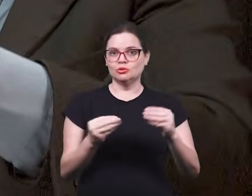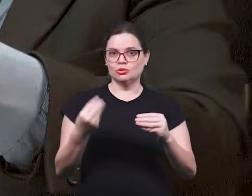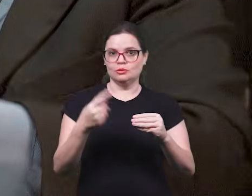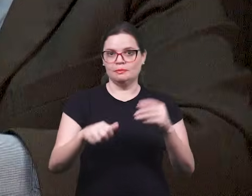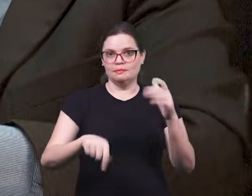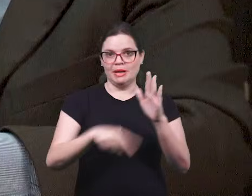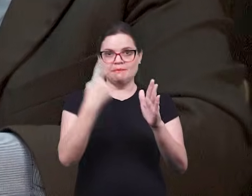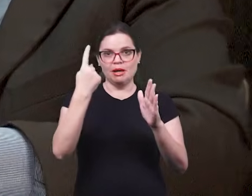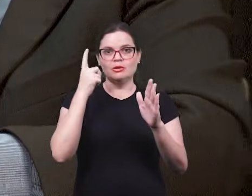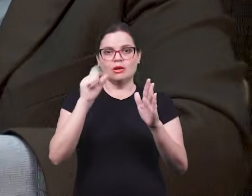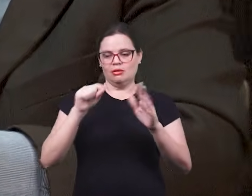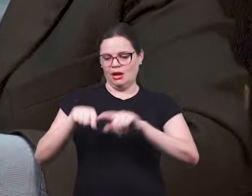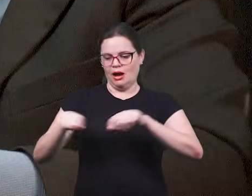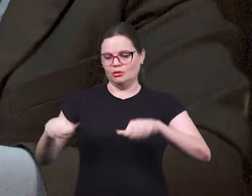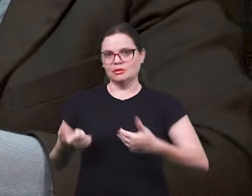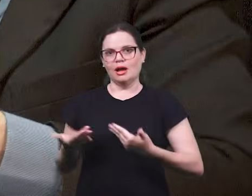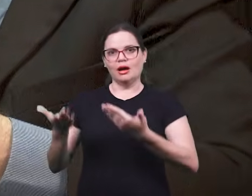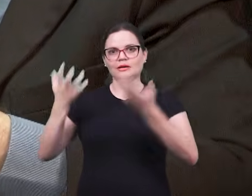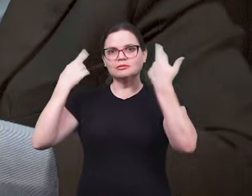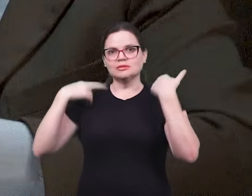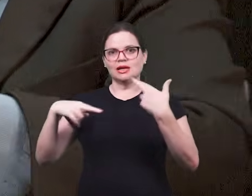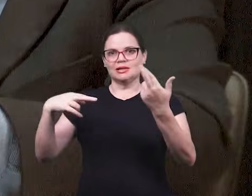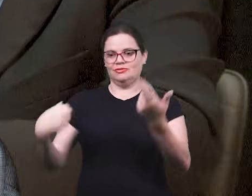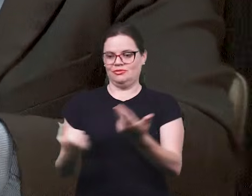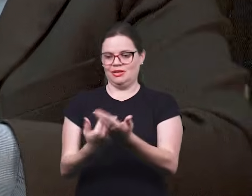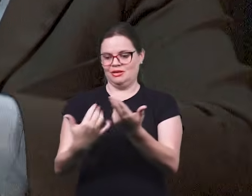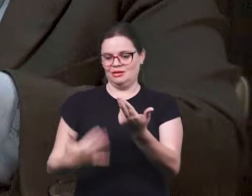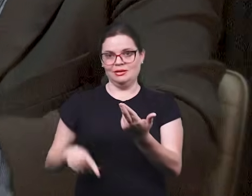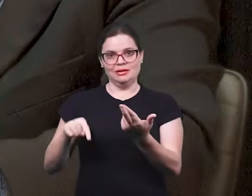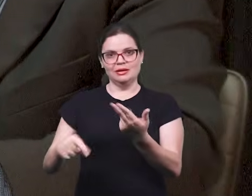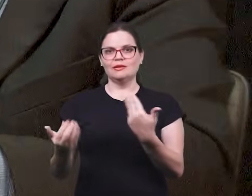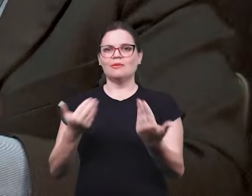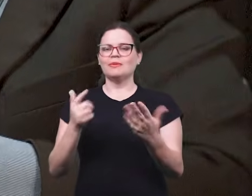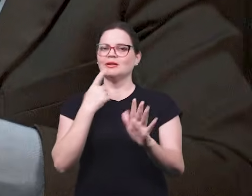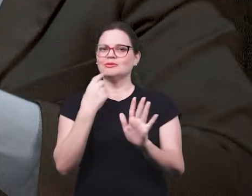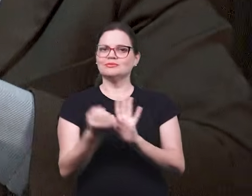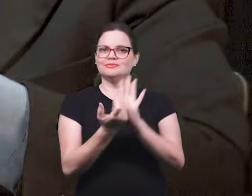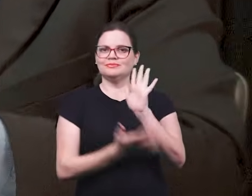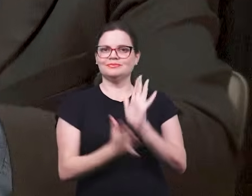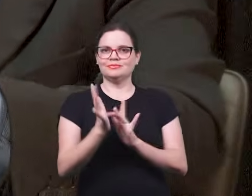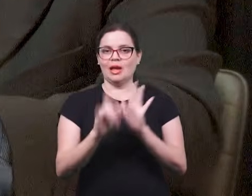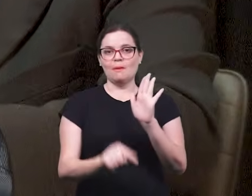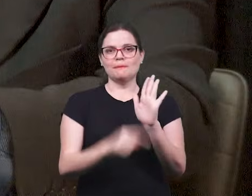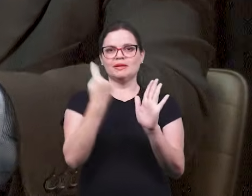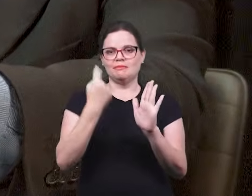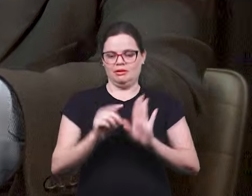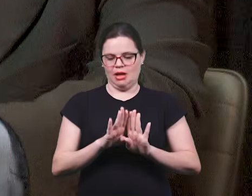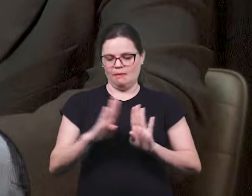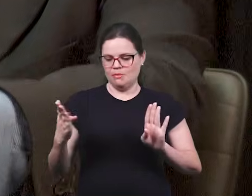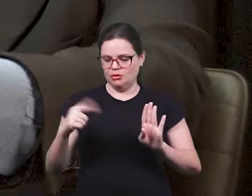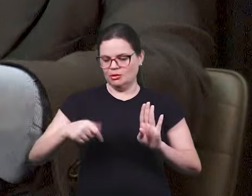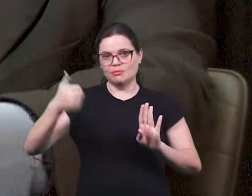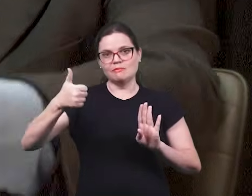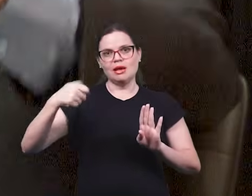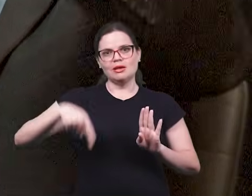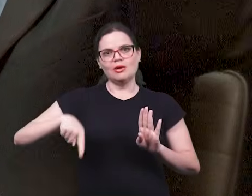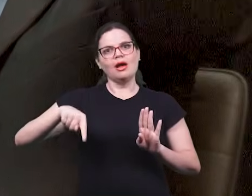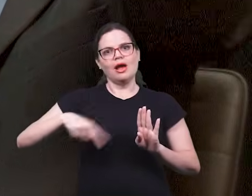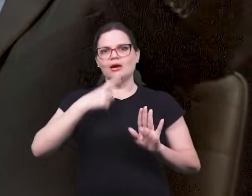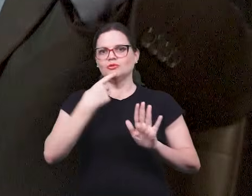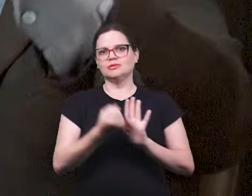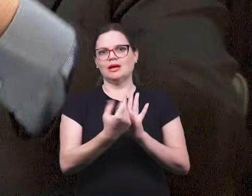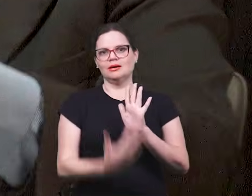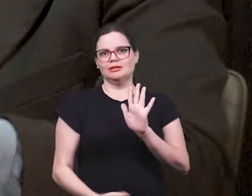sacrifício de Jesus, que é a entrada, é a porta para esta tão grande salvação